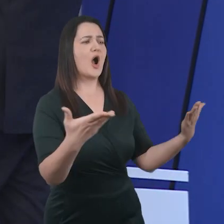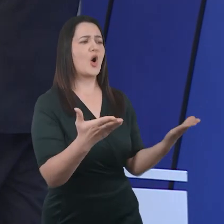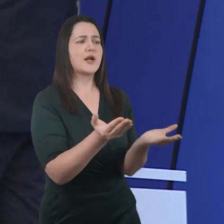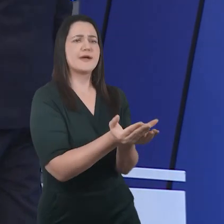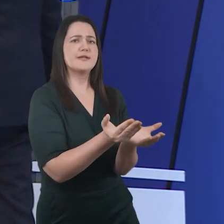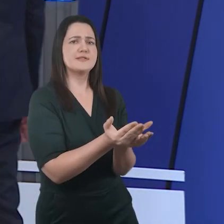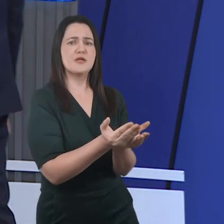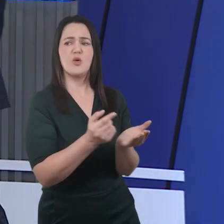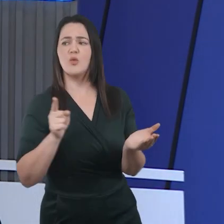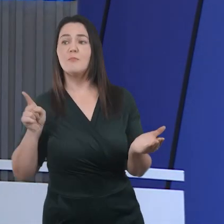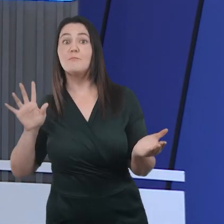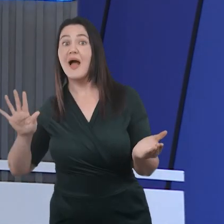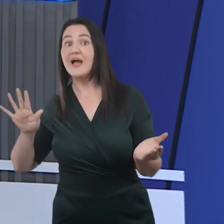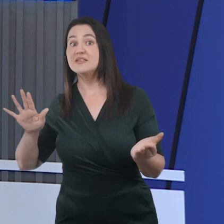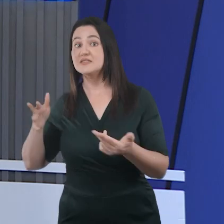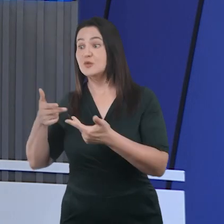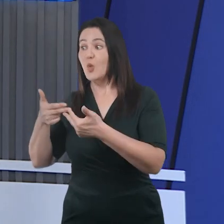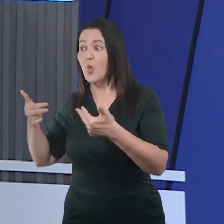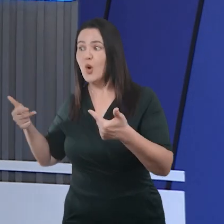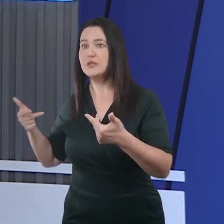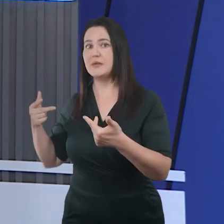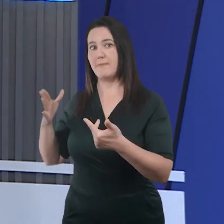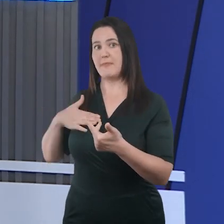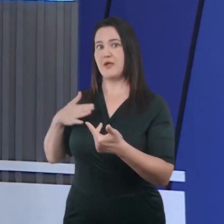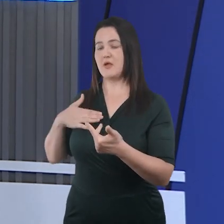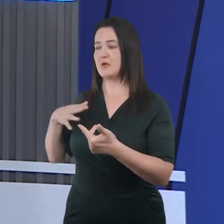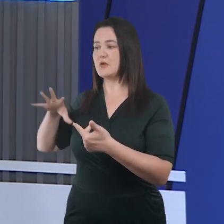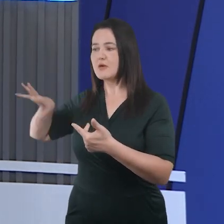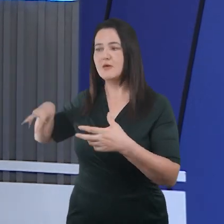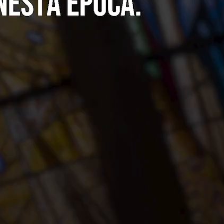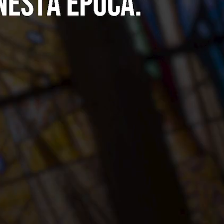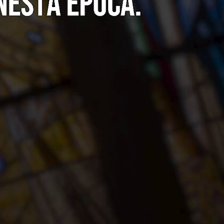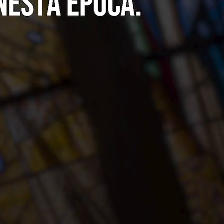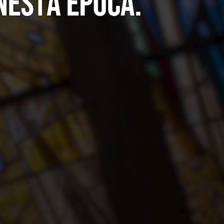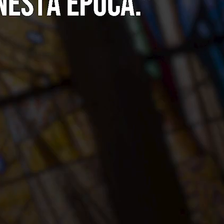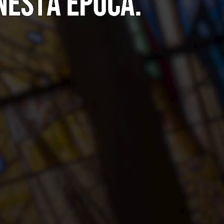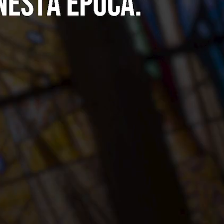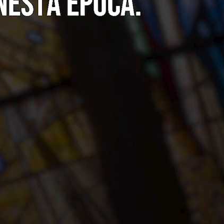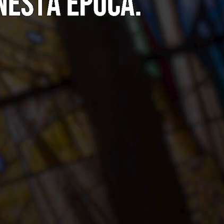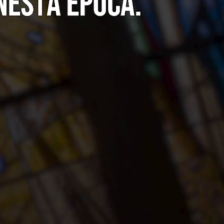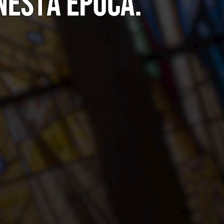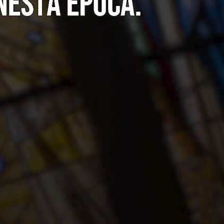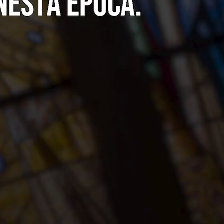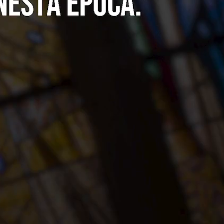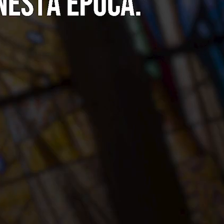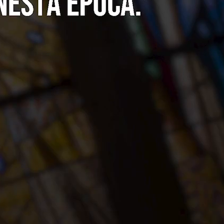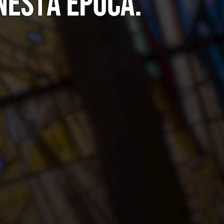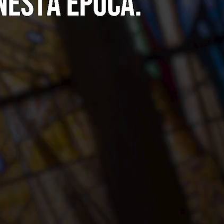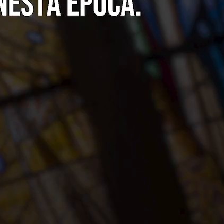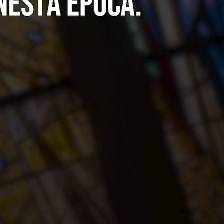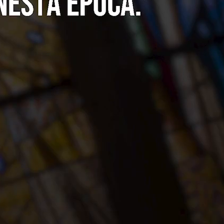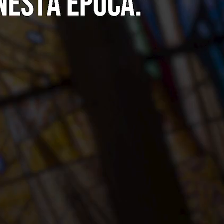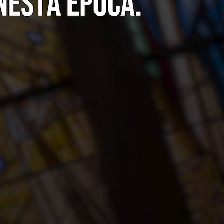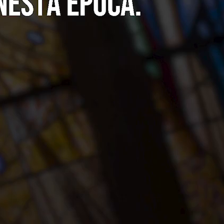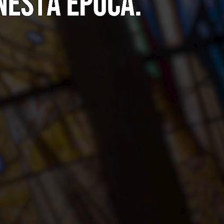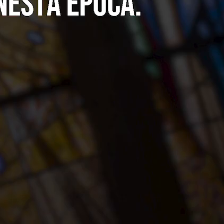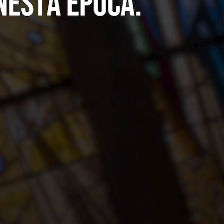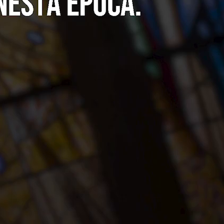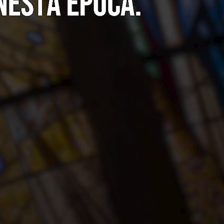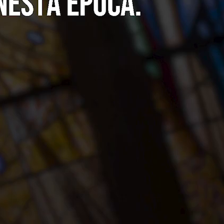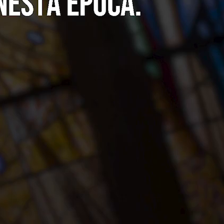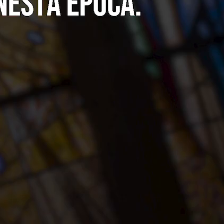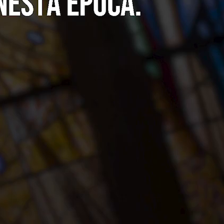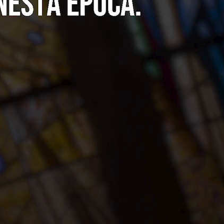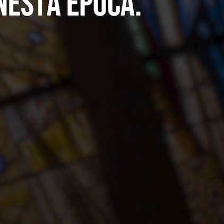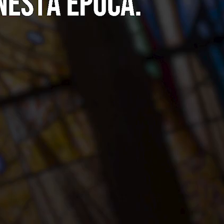da revista O Mundo Católico. Olha o que ela diz. A igreja tomou a filosofia